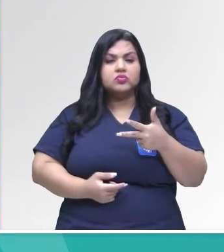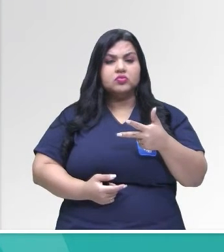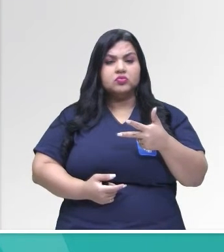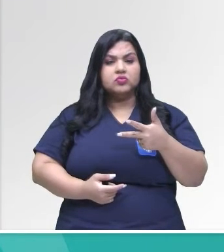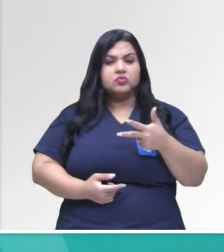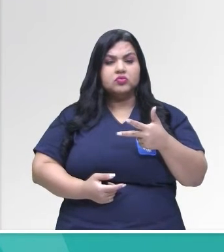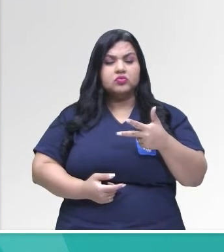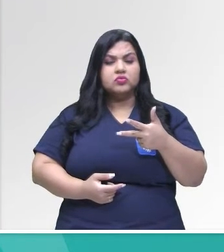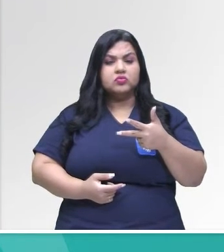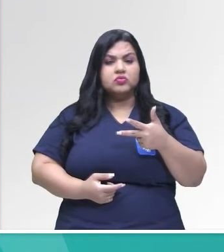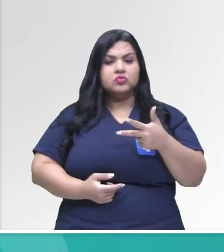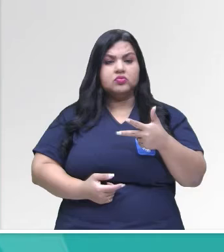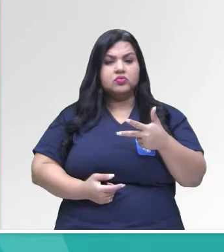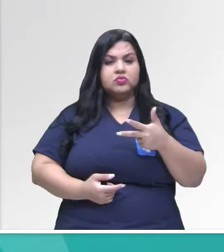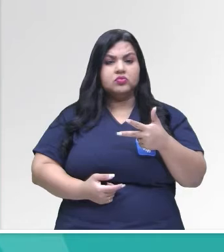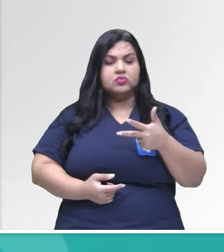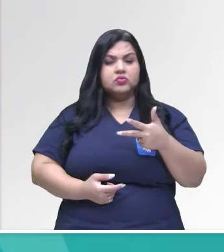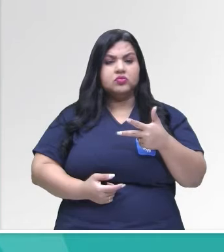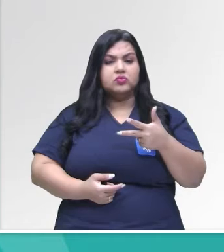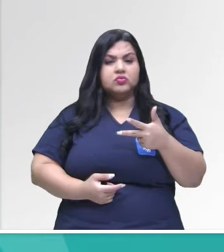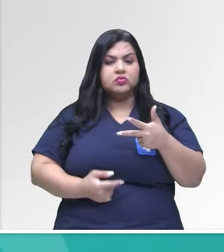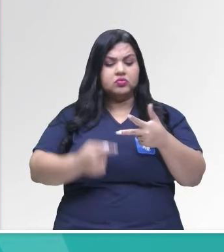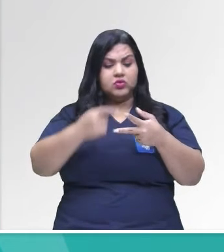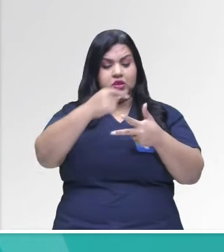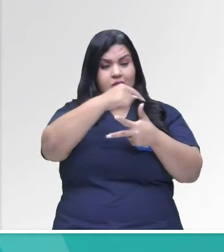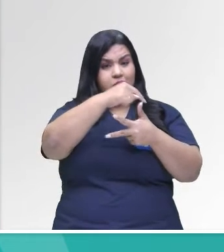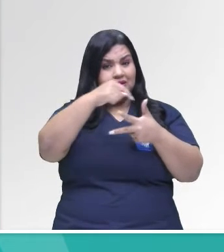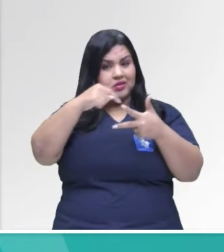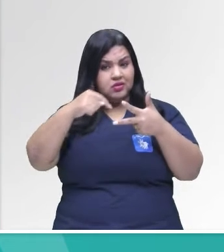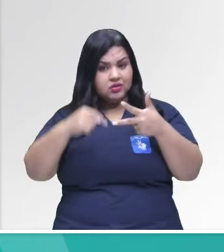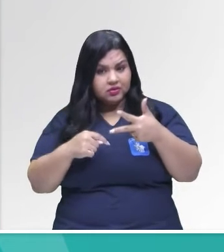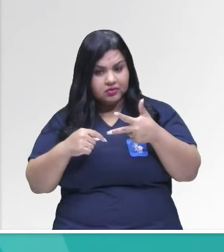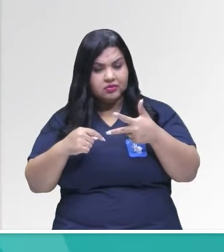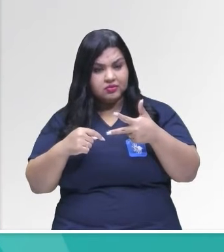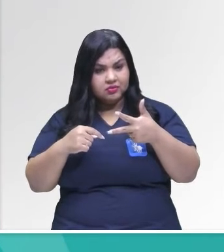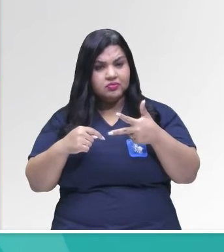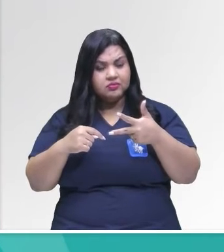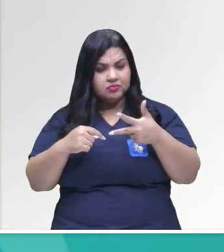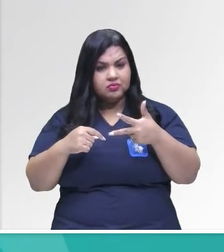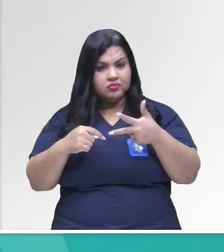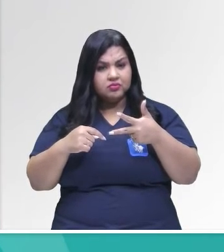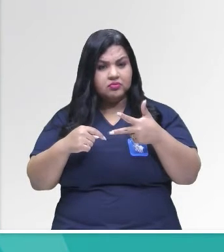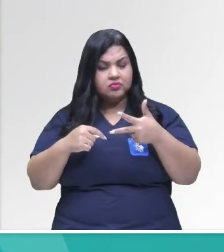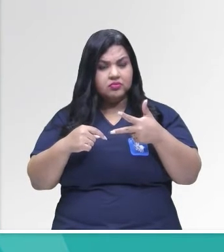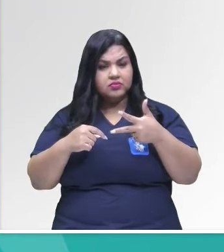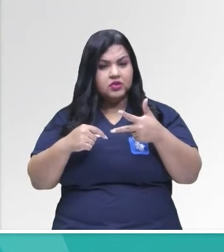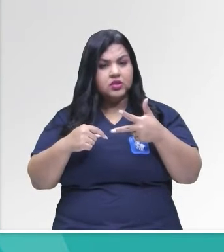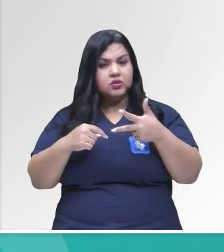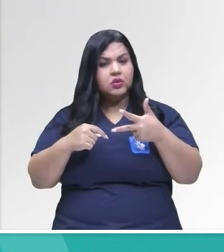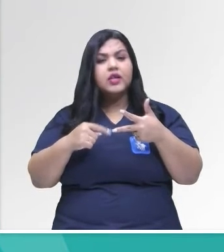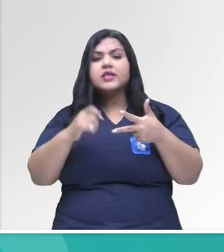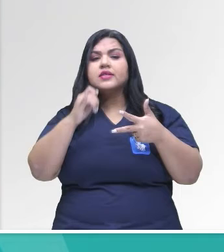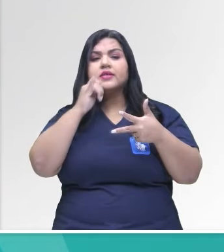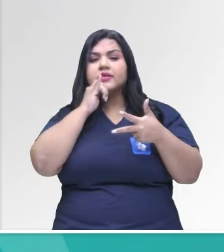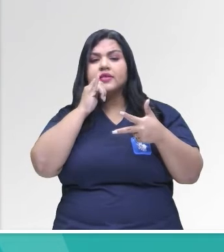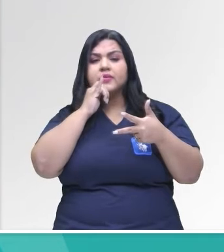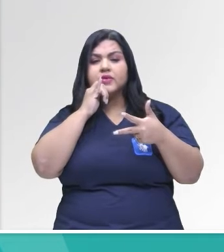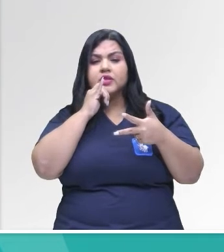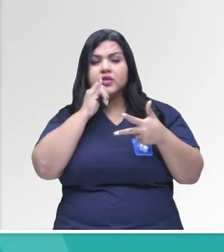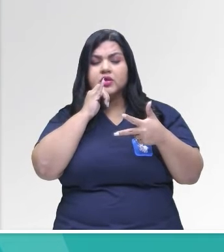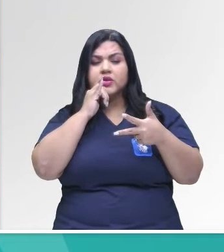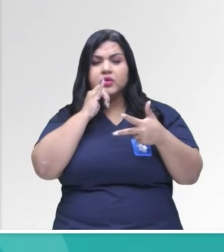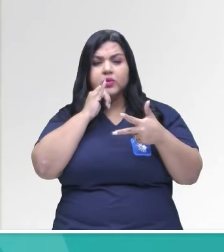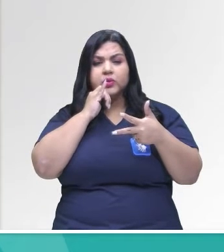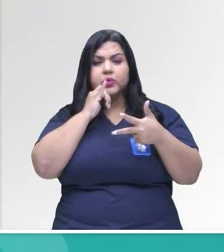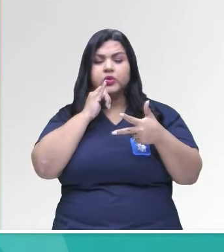Studied. Então, created, invented, studied. São